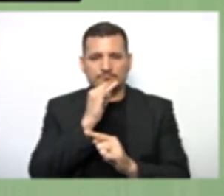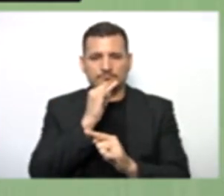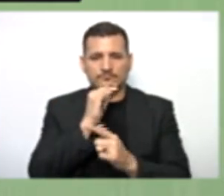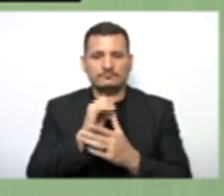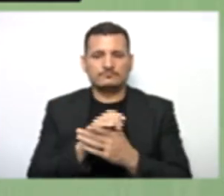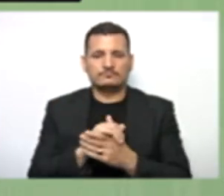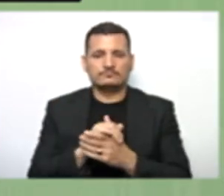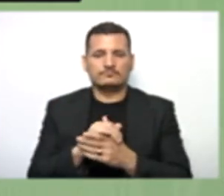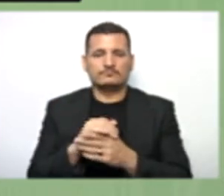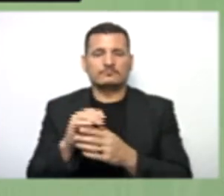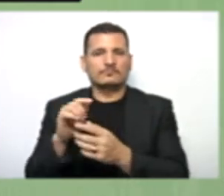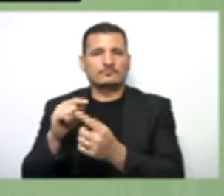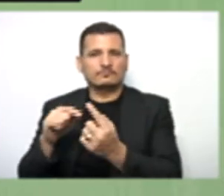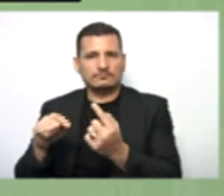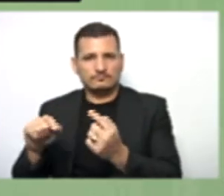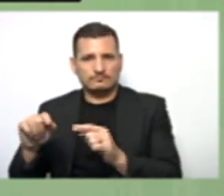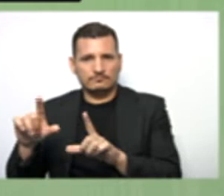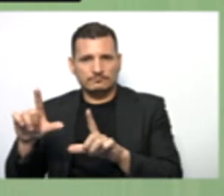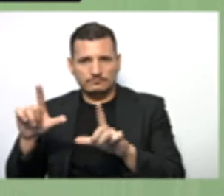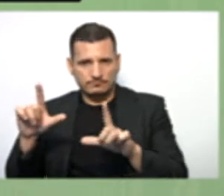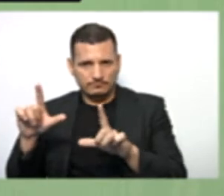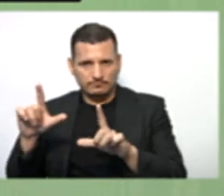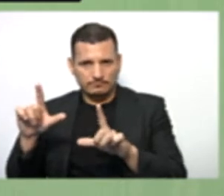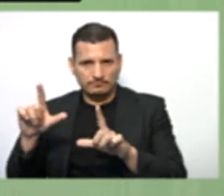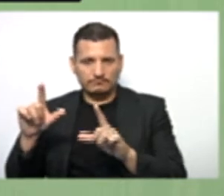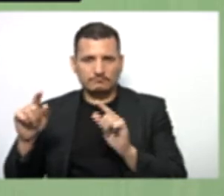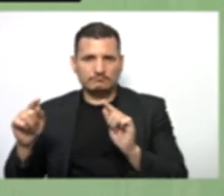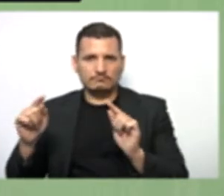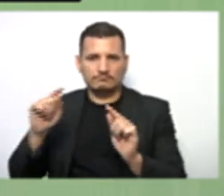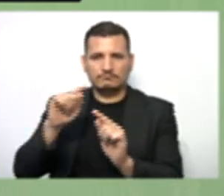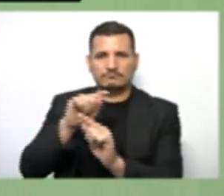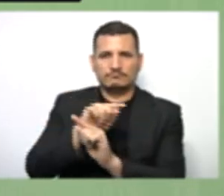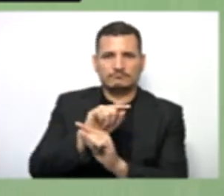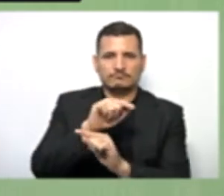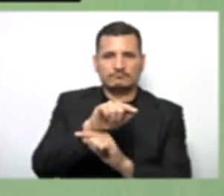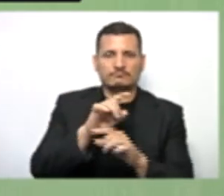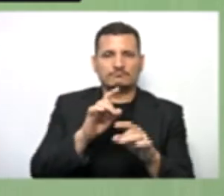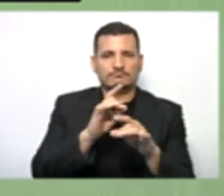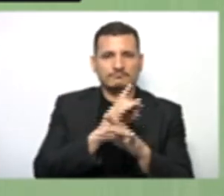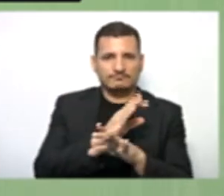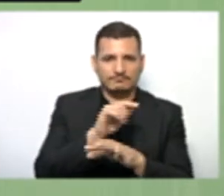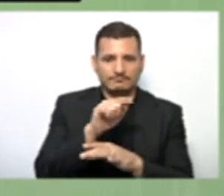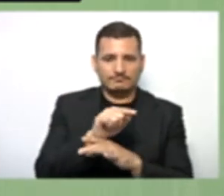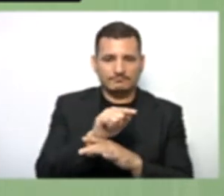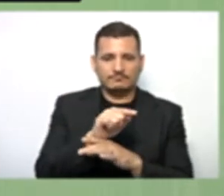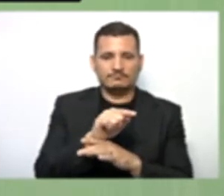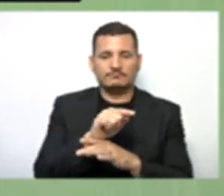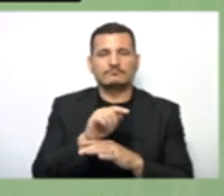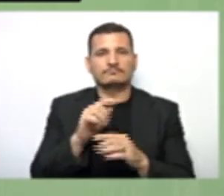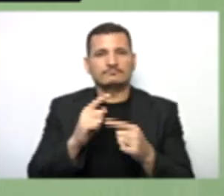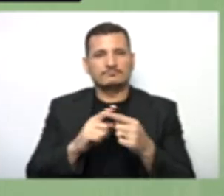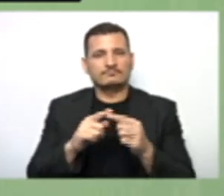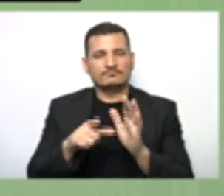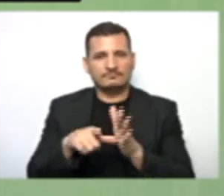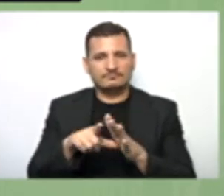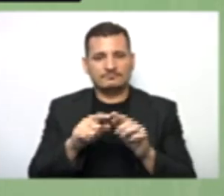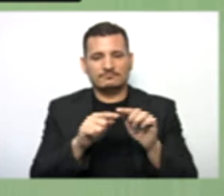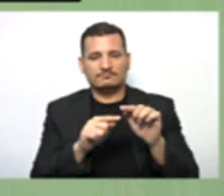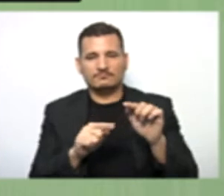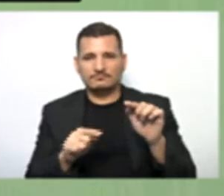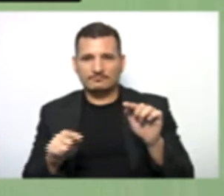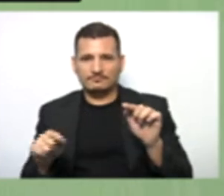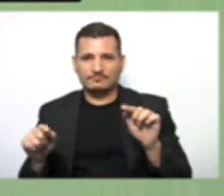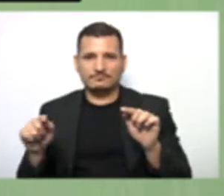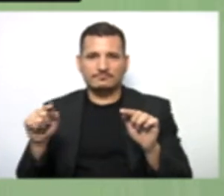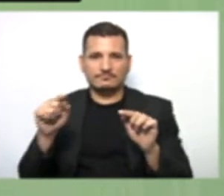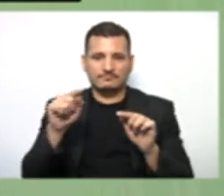de execução para o estado de pronto. Repara que a gente falou no sentido que era assim, ok? Esse daqui